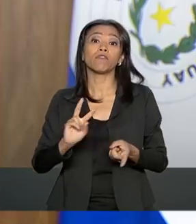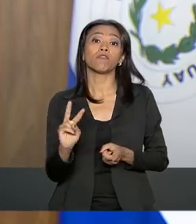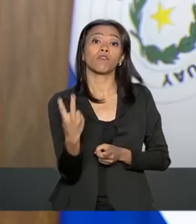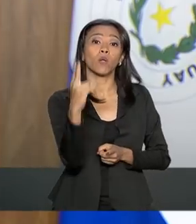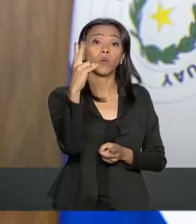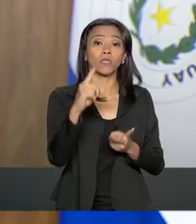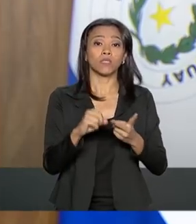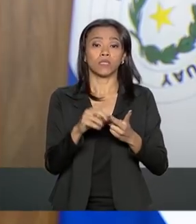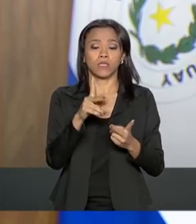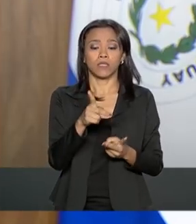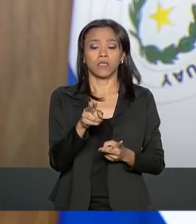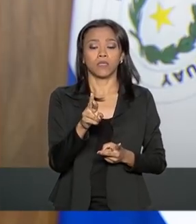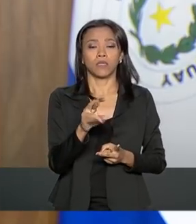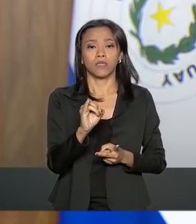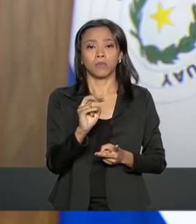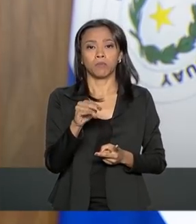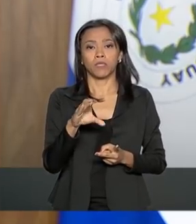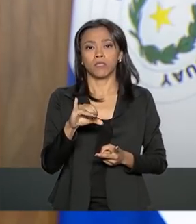Essa história